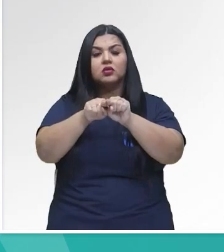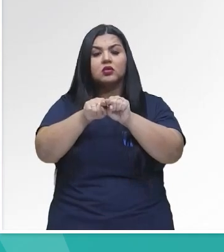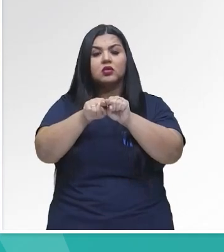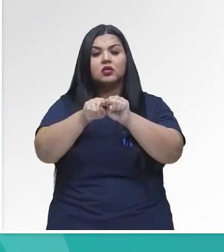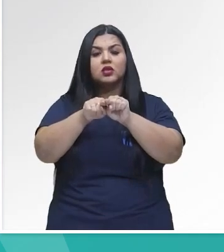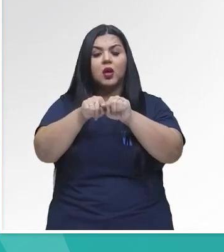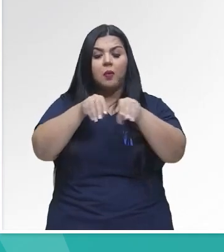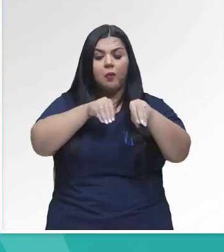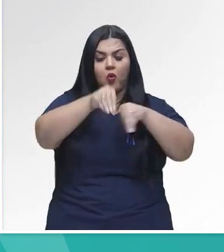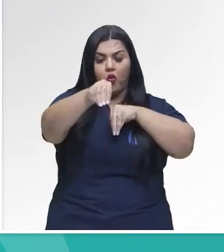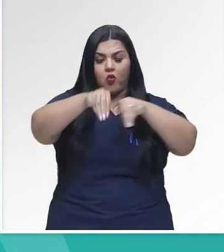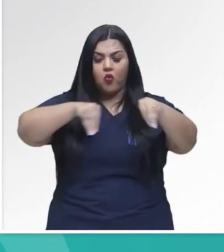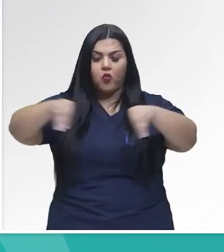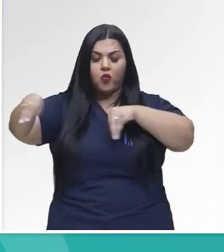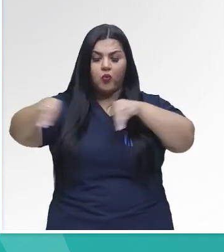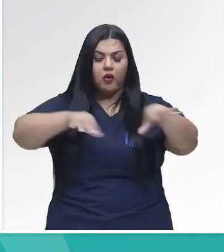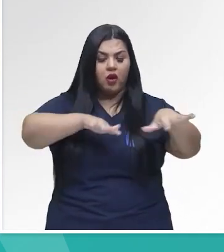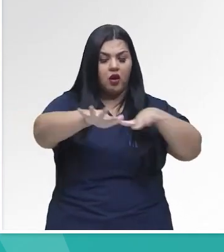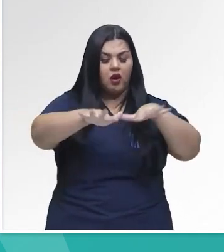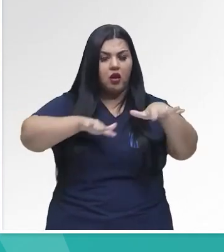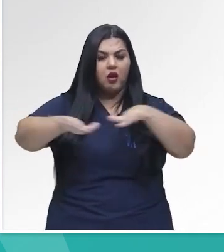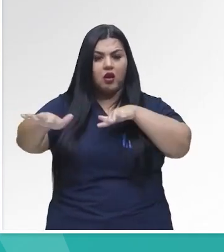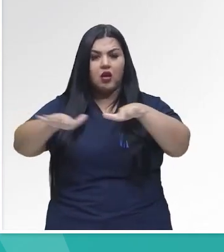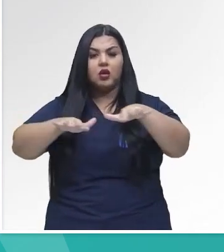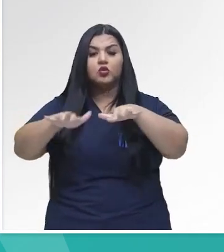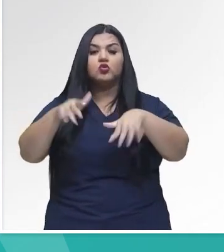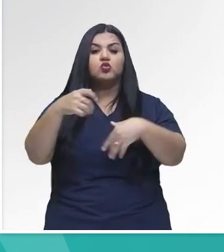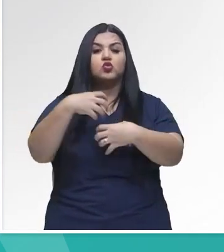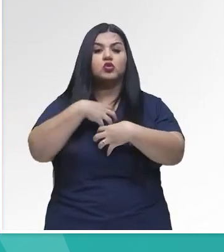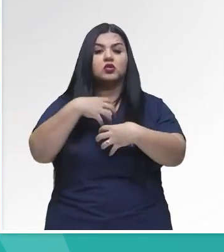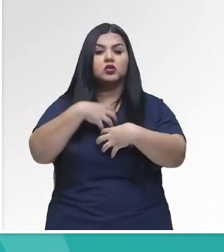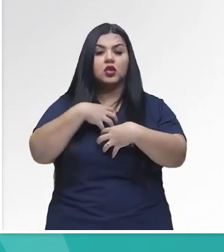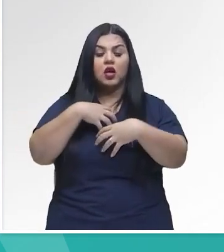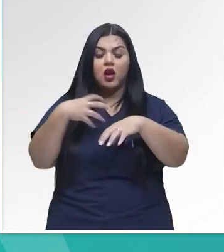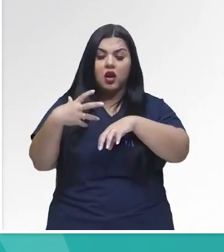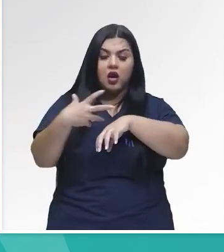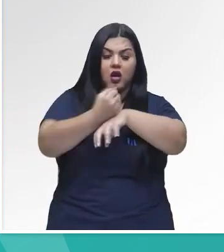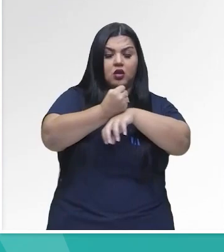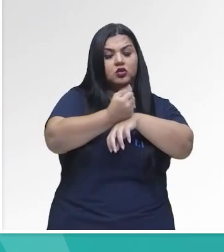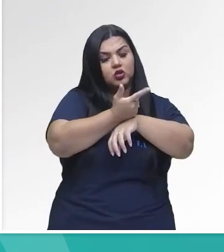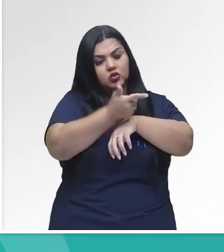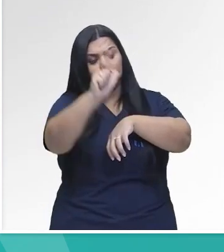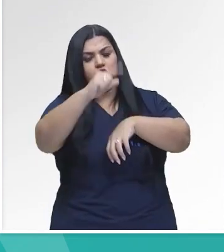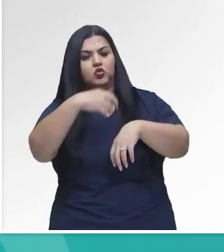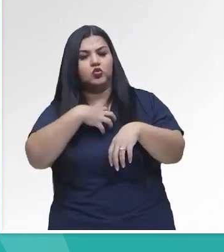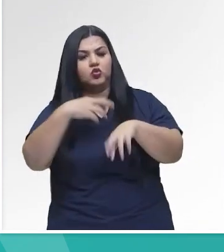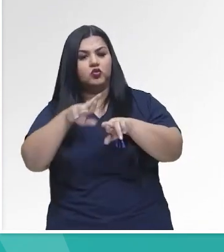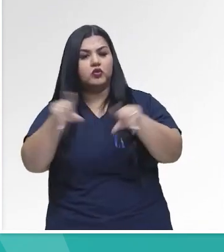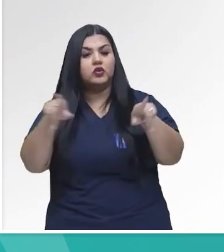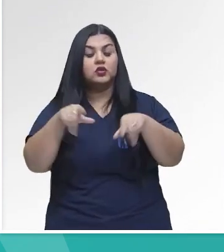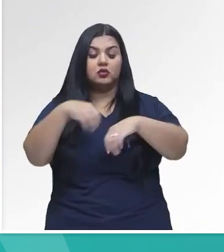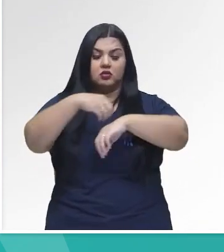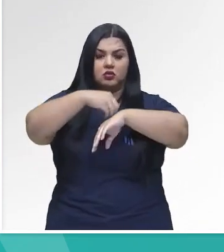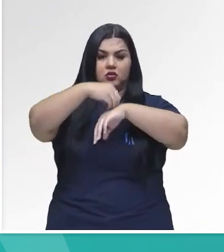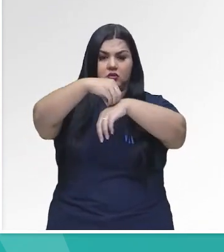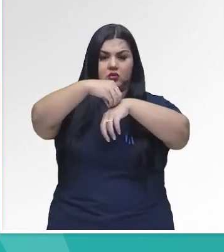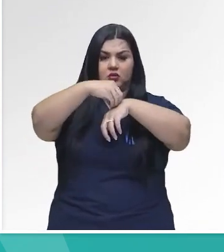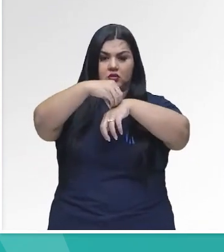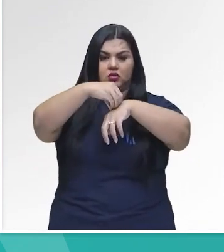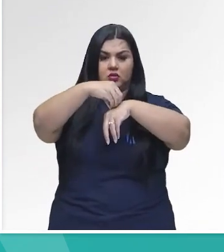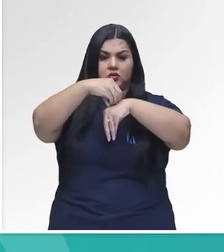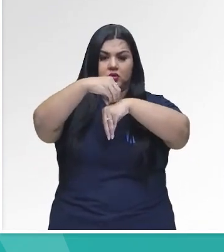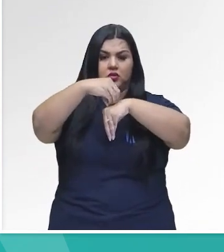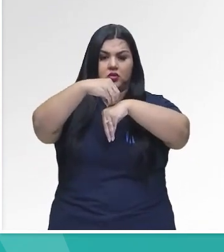uma movimentação de uma maneira e uma captura de outra. Os peões,